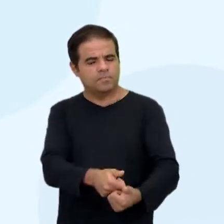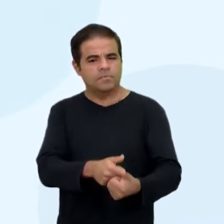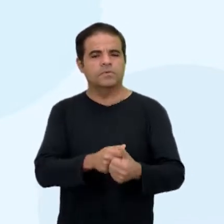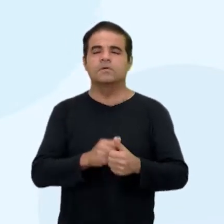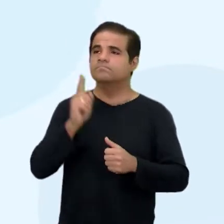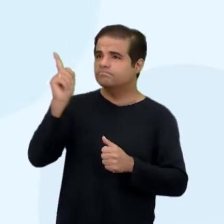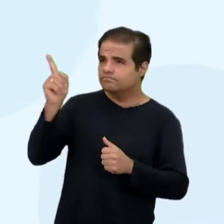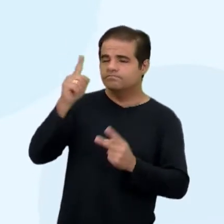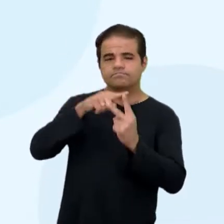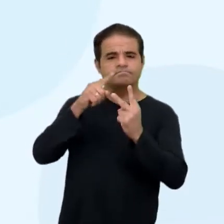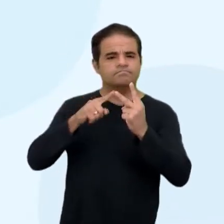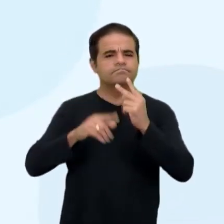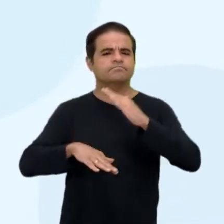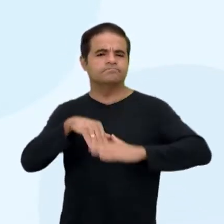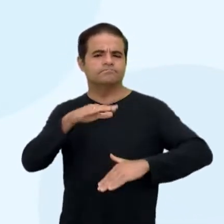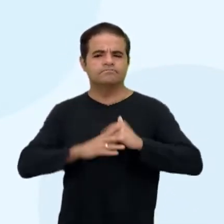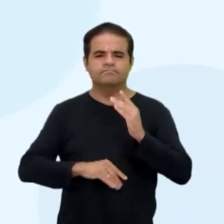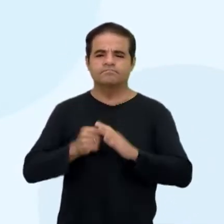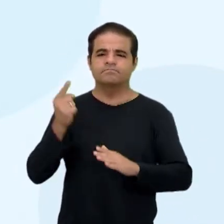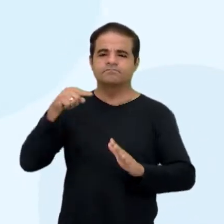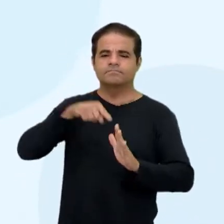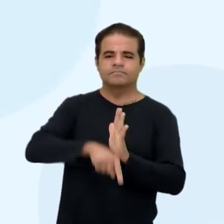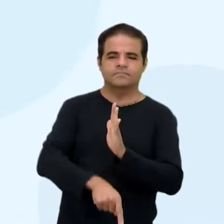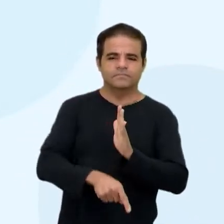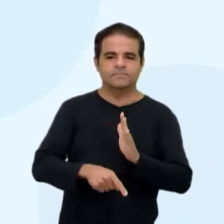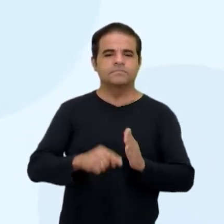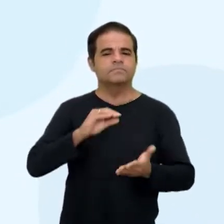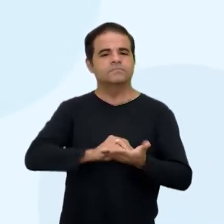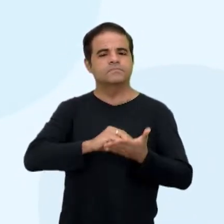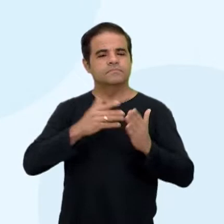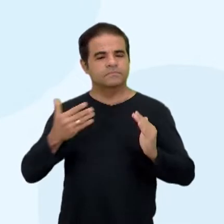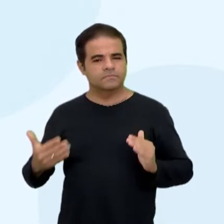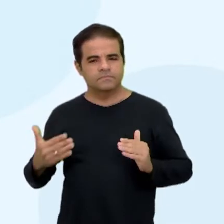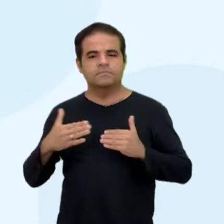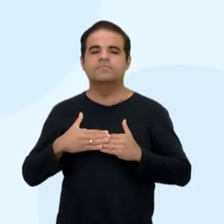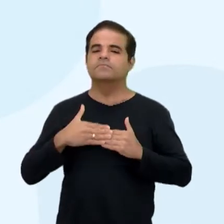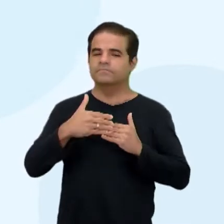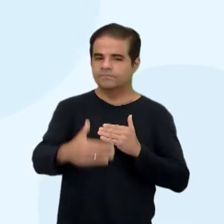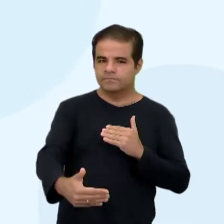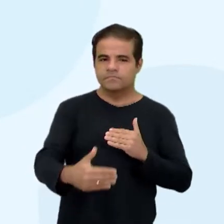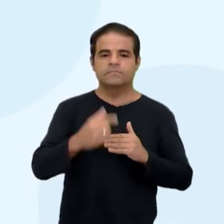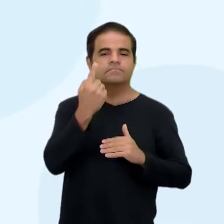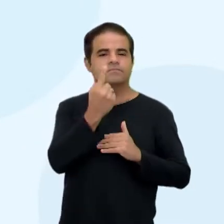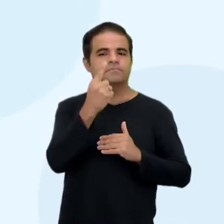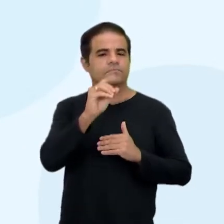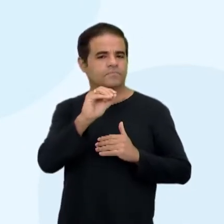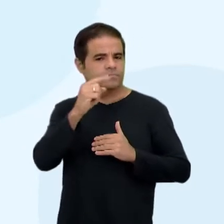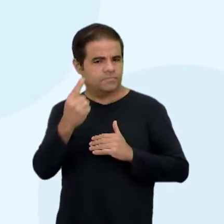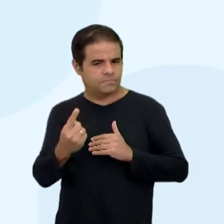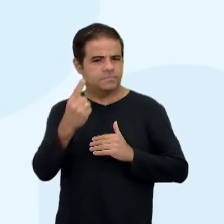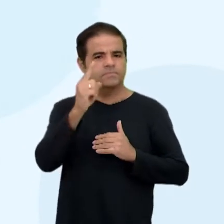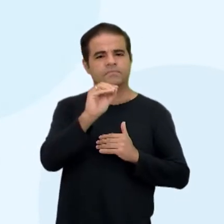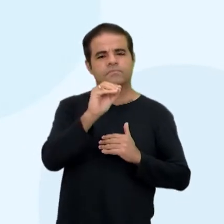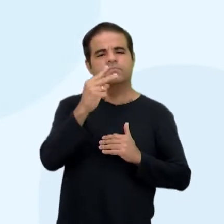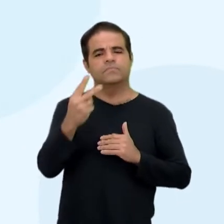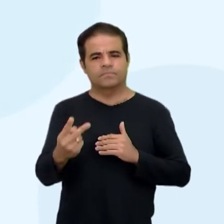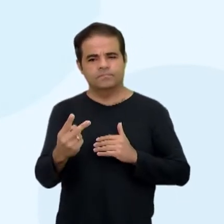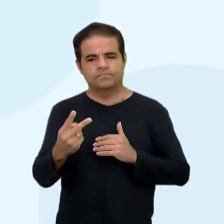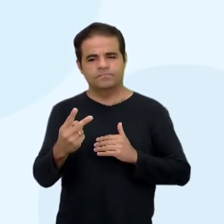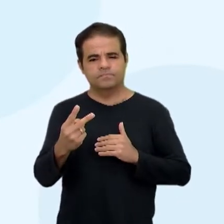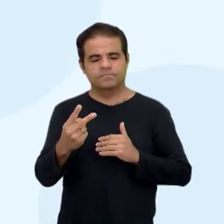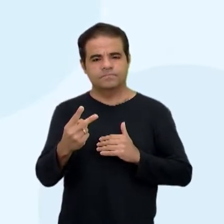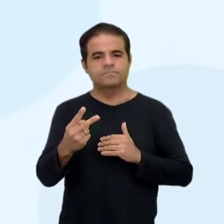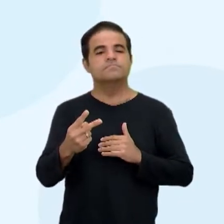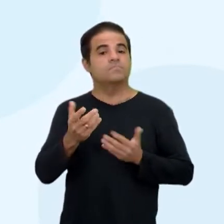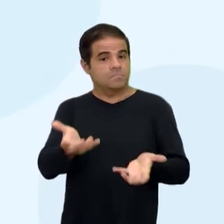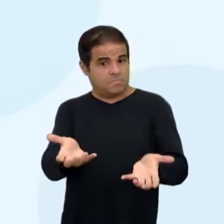aí com essas duas habilidades de aprofundamento do currículo de Ciências da Natureza, que é o número 101 e 102. E lembrando que a